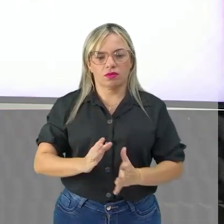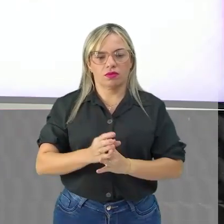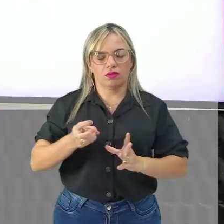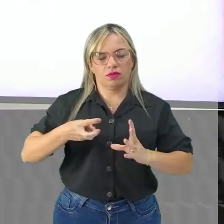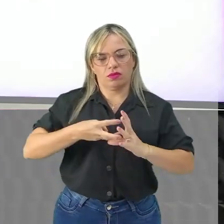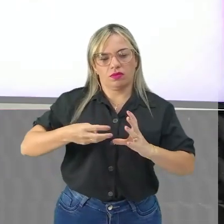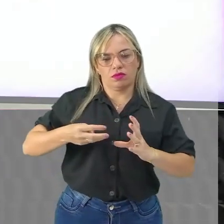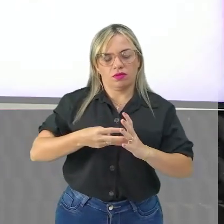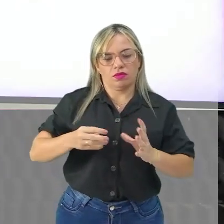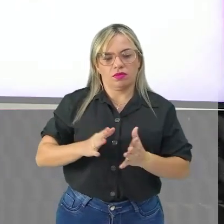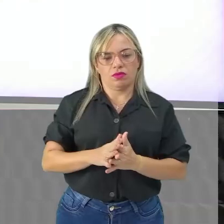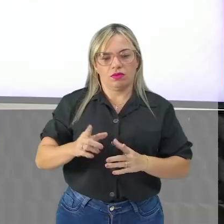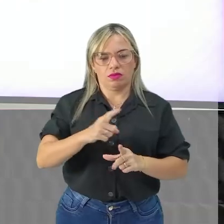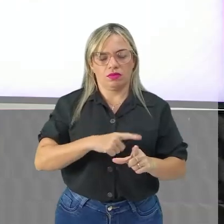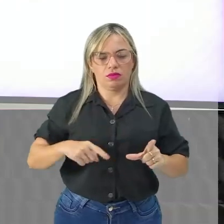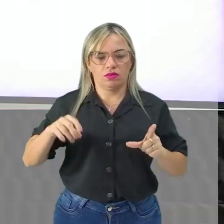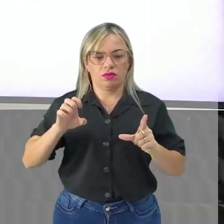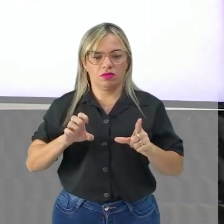células,